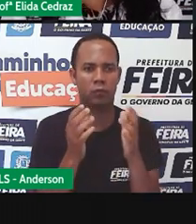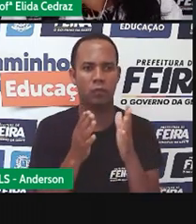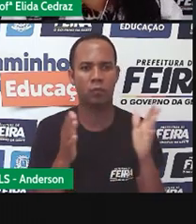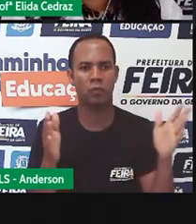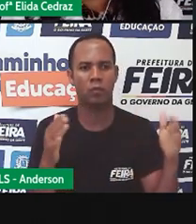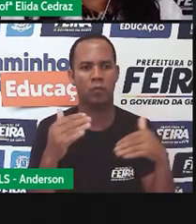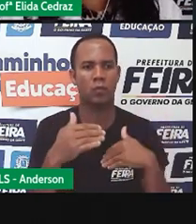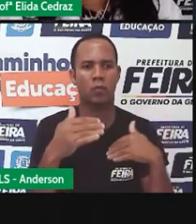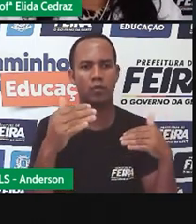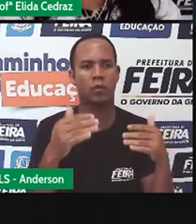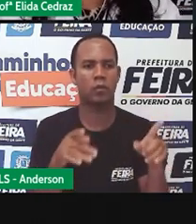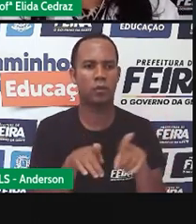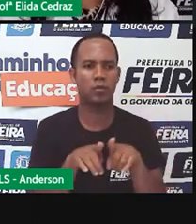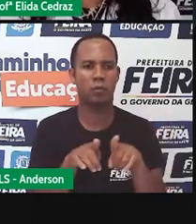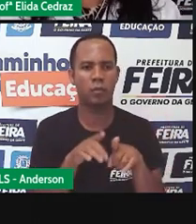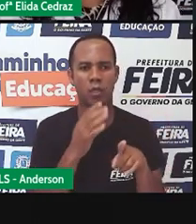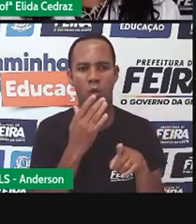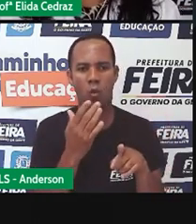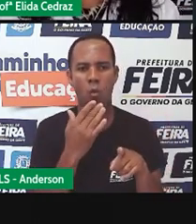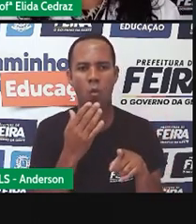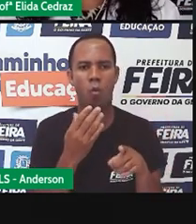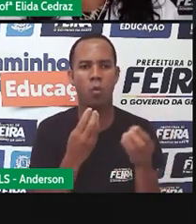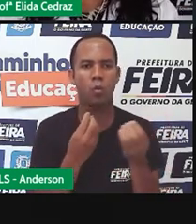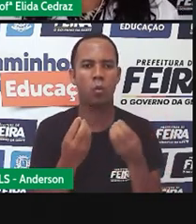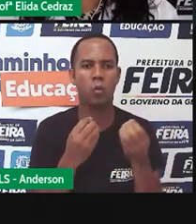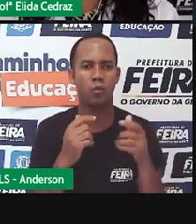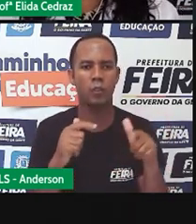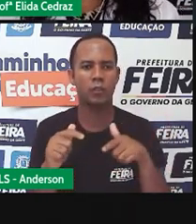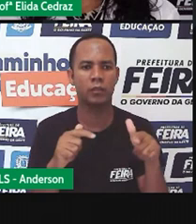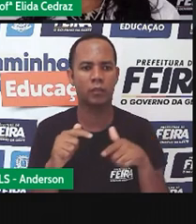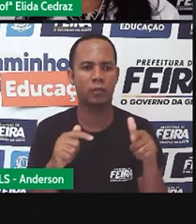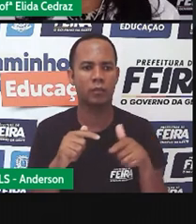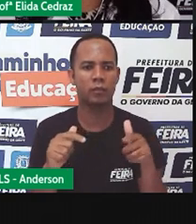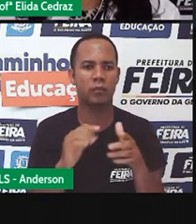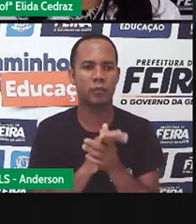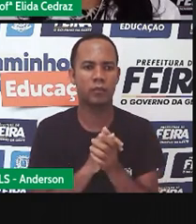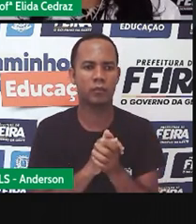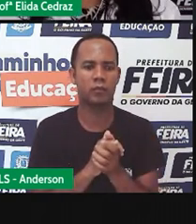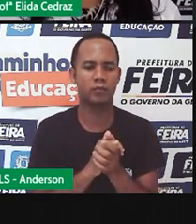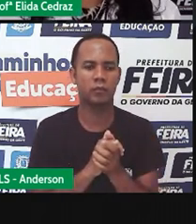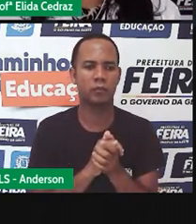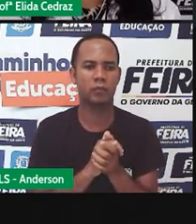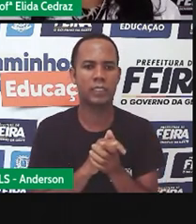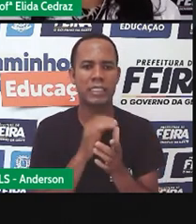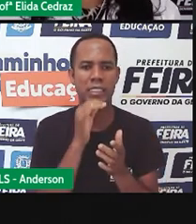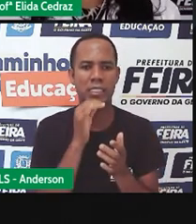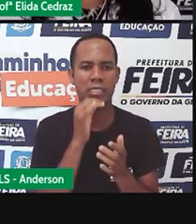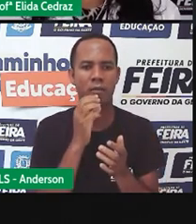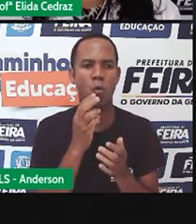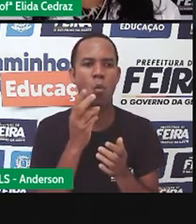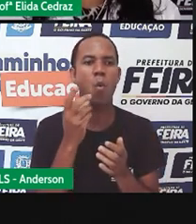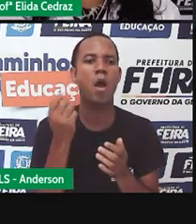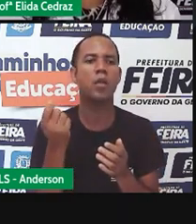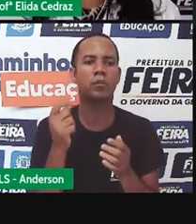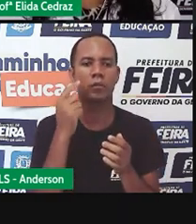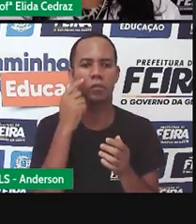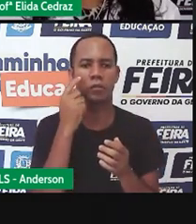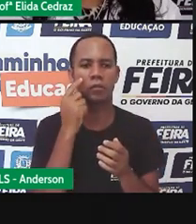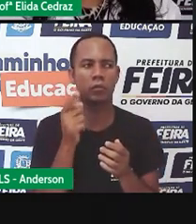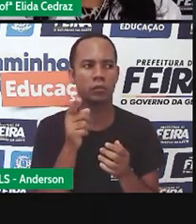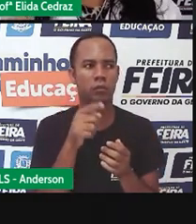tamanho e da cor, nós vamos trabalhar apenas as formas. Quantos círculos nós temos? Vamos